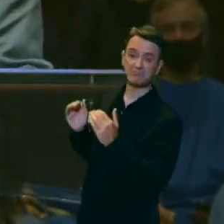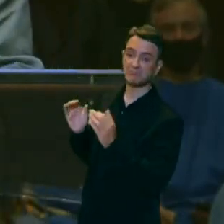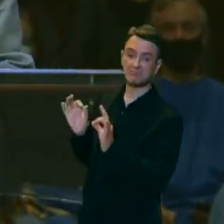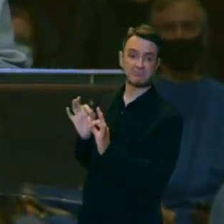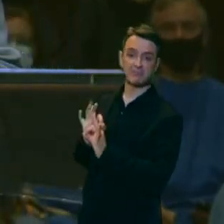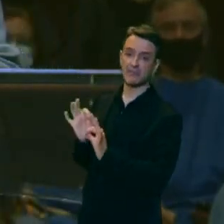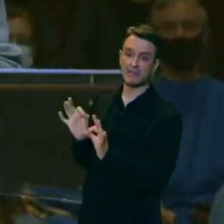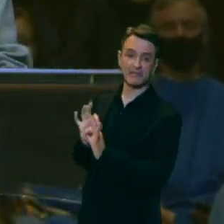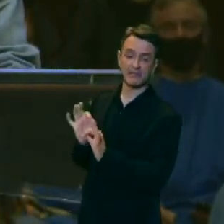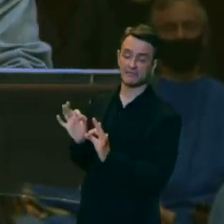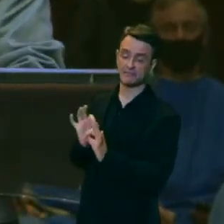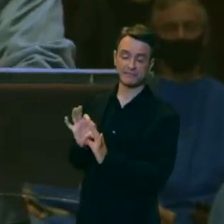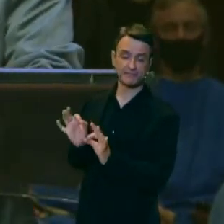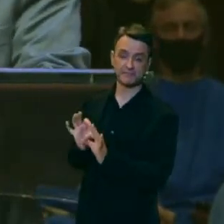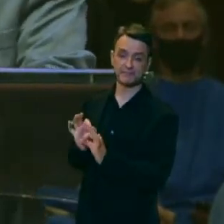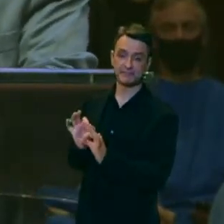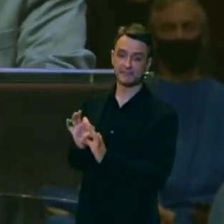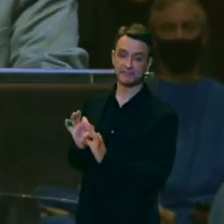vontade de Deus.